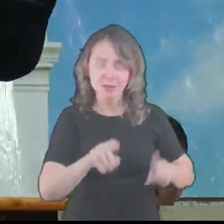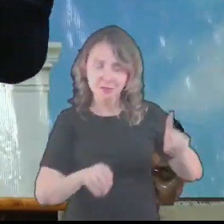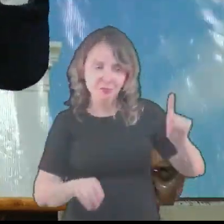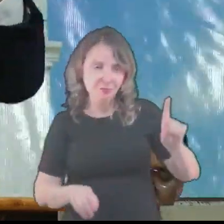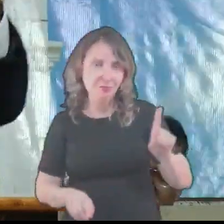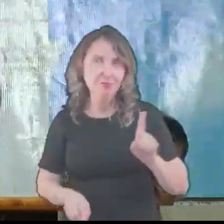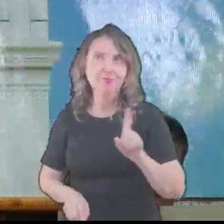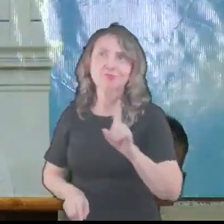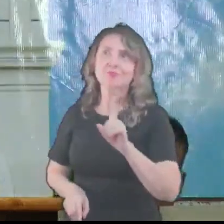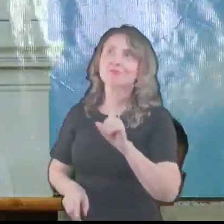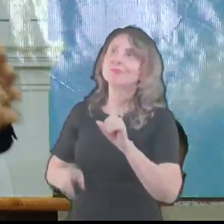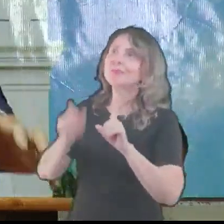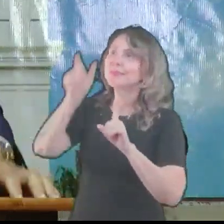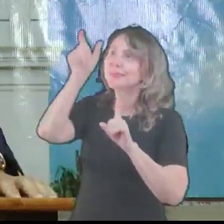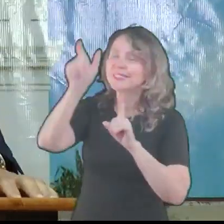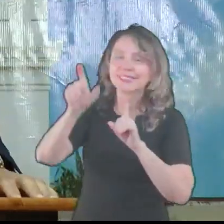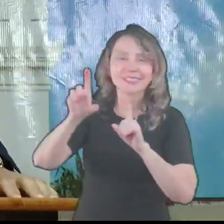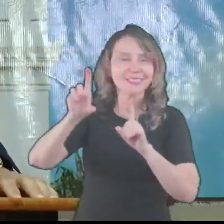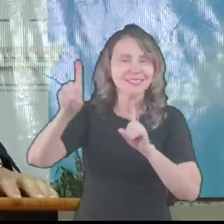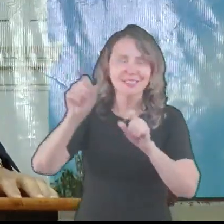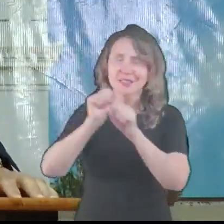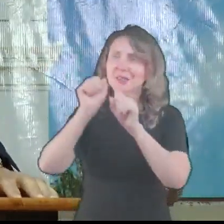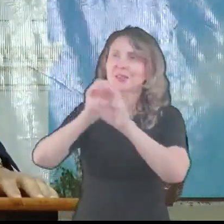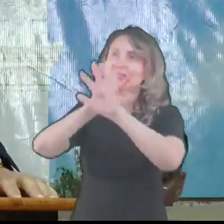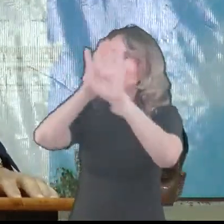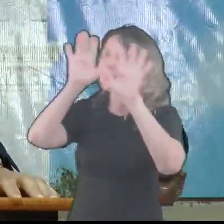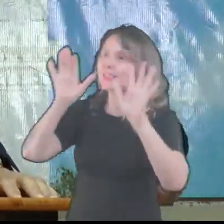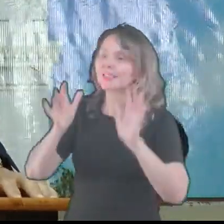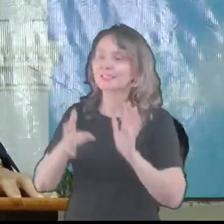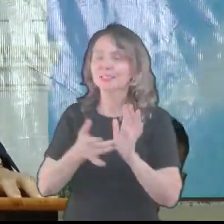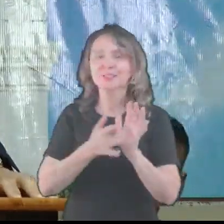presença dele. Glórias a Jesus.